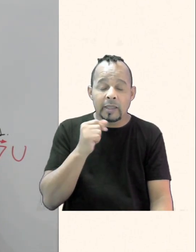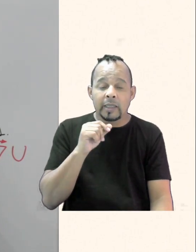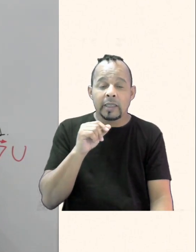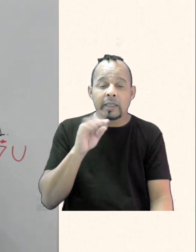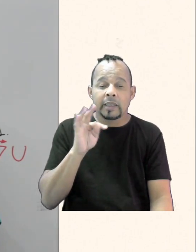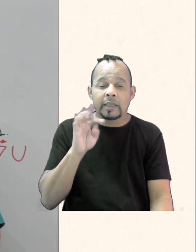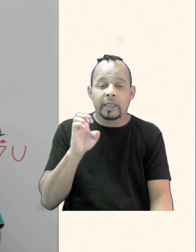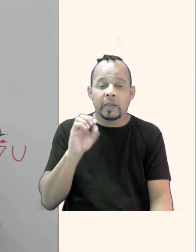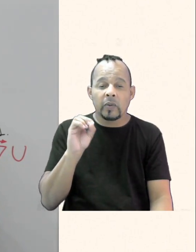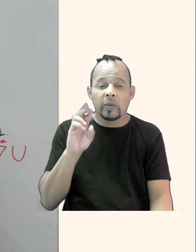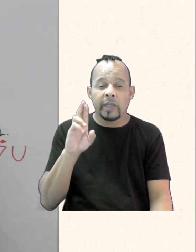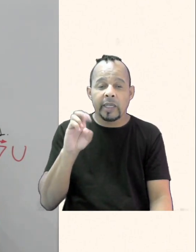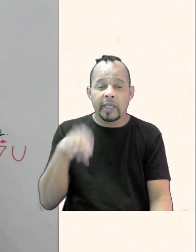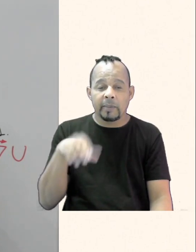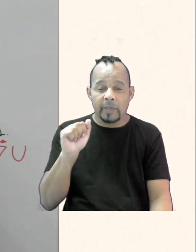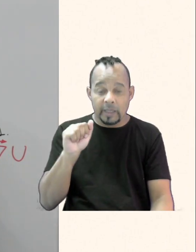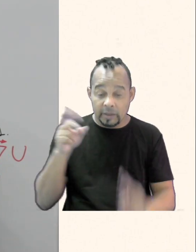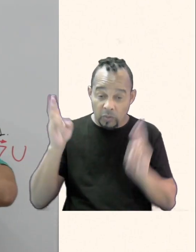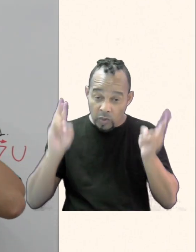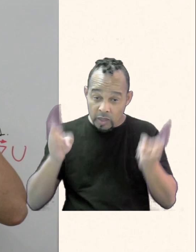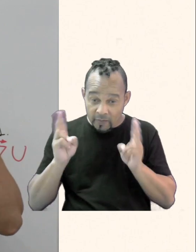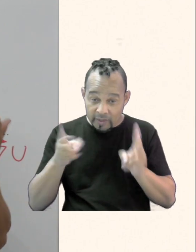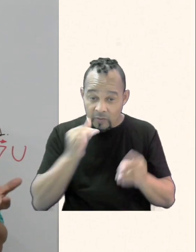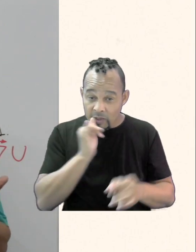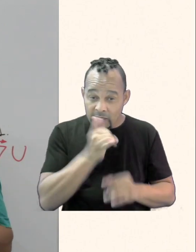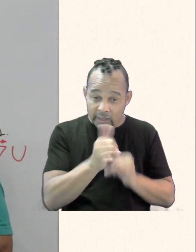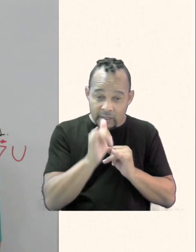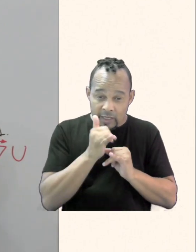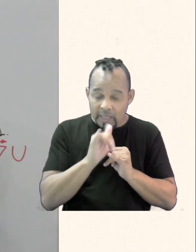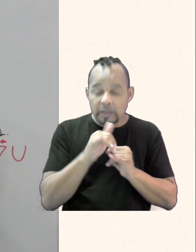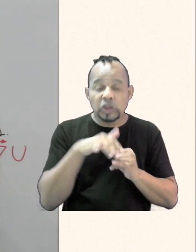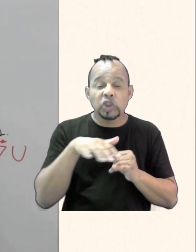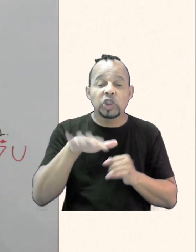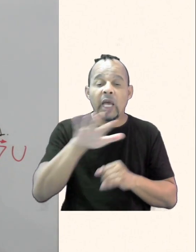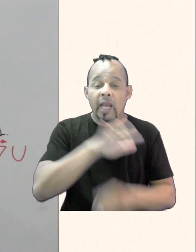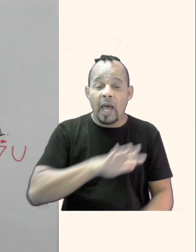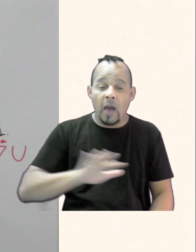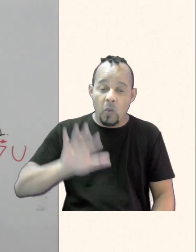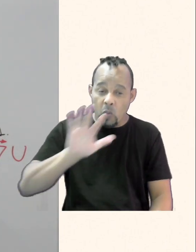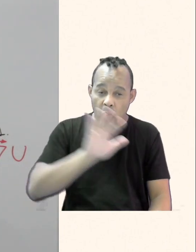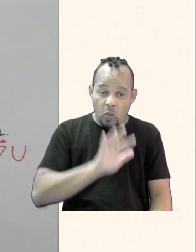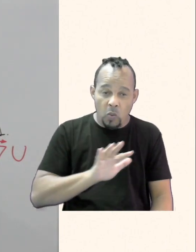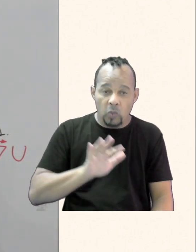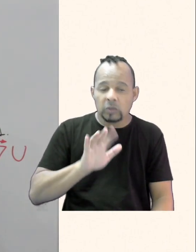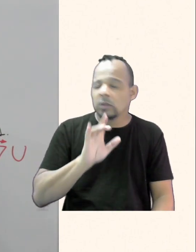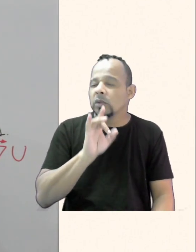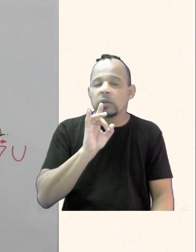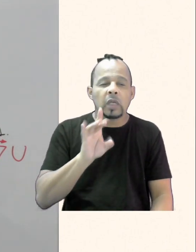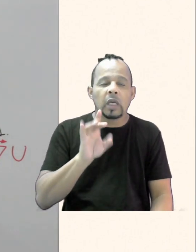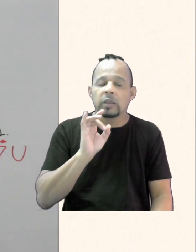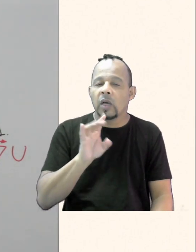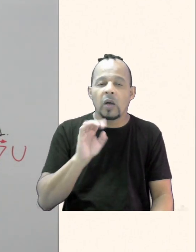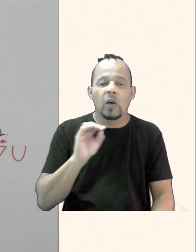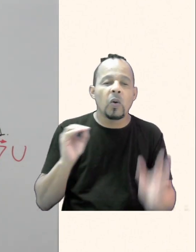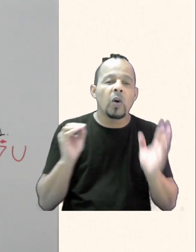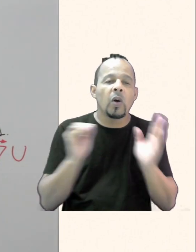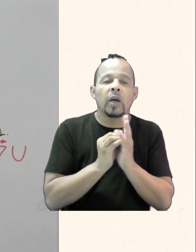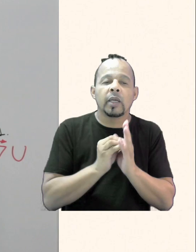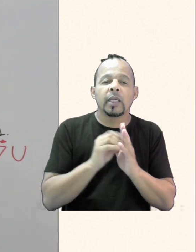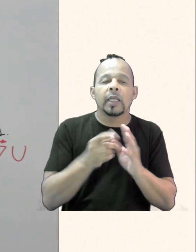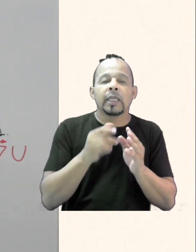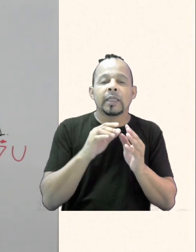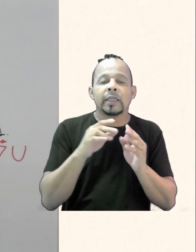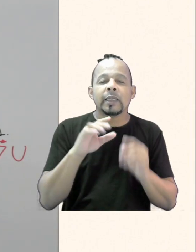teorema da conservação de energia para o caso geral. Bastava agora eu fazer o teorema